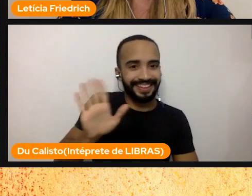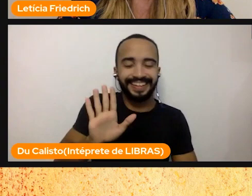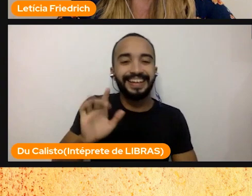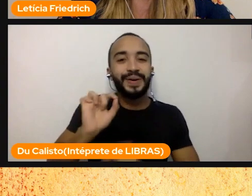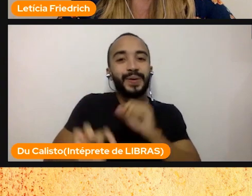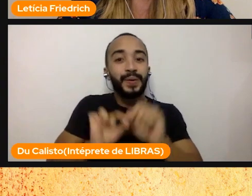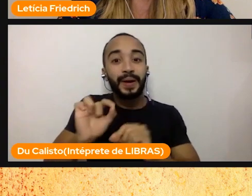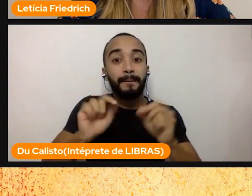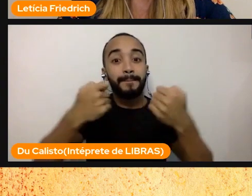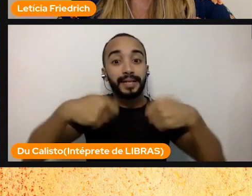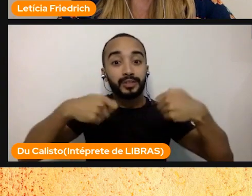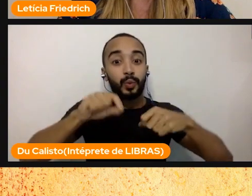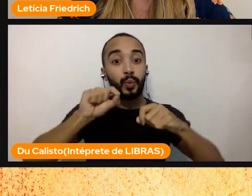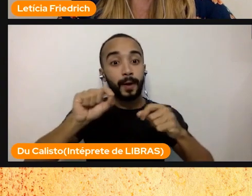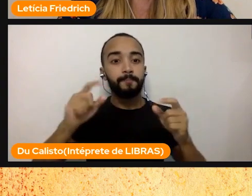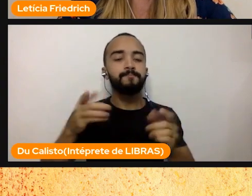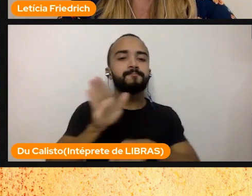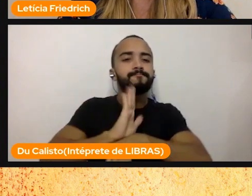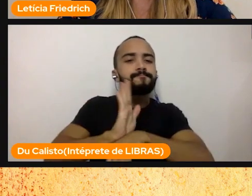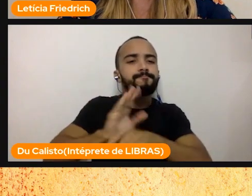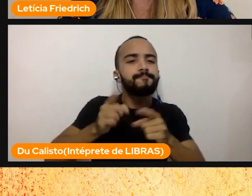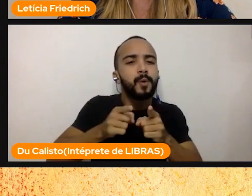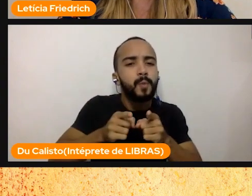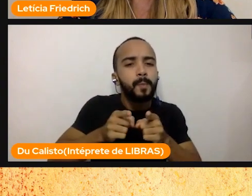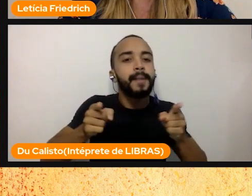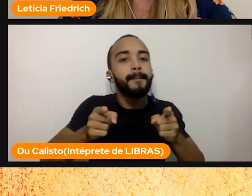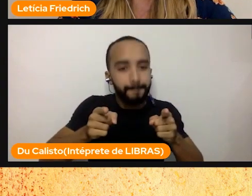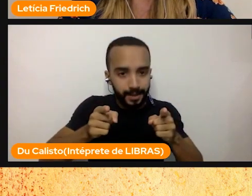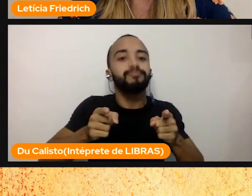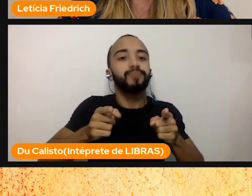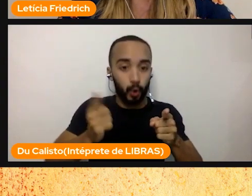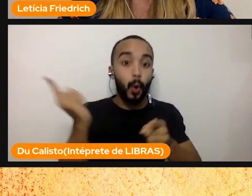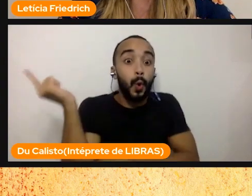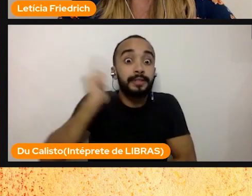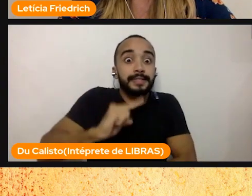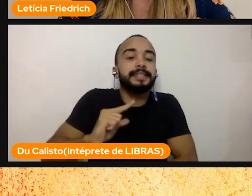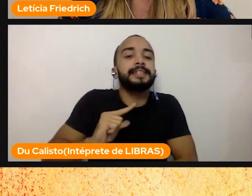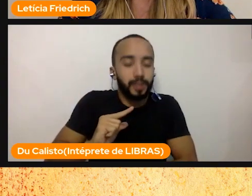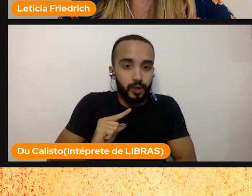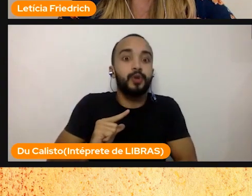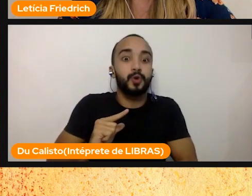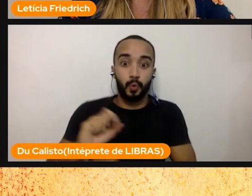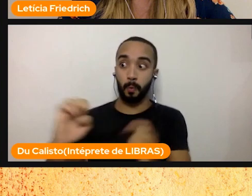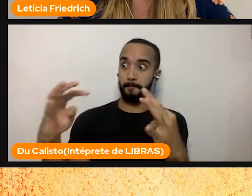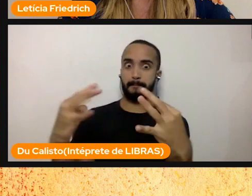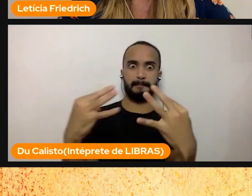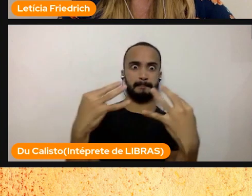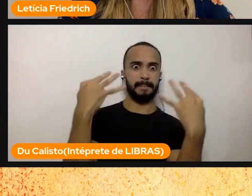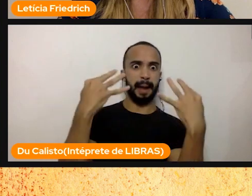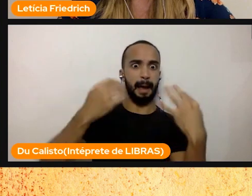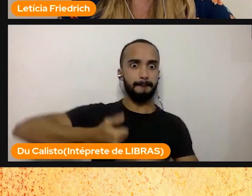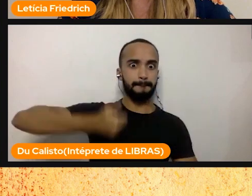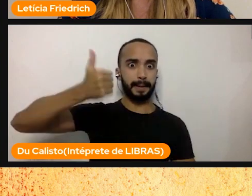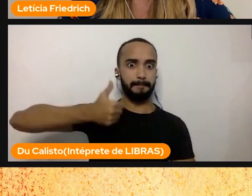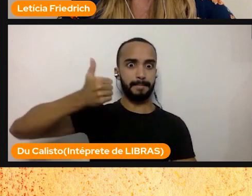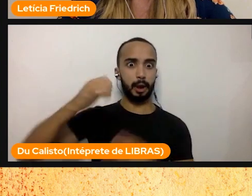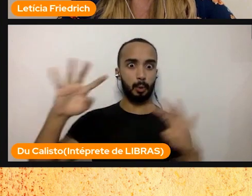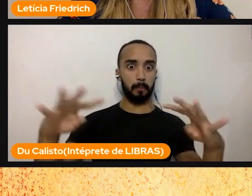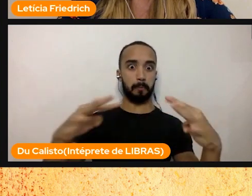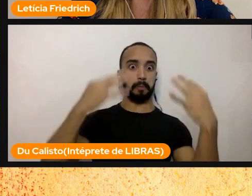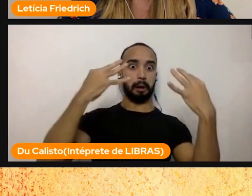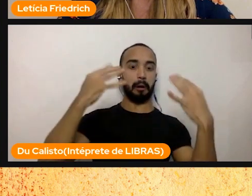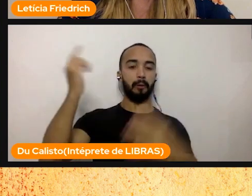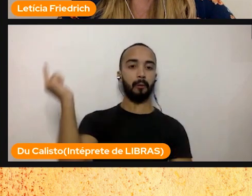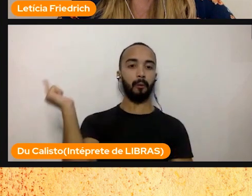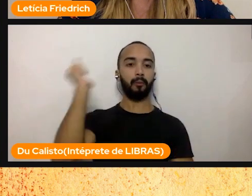esse média-metragem e foi em primeiro lugar na audiência, foi uma repercussão muito boa. Depois disso a gente conseguiu aprovar nosso